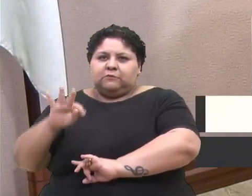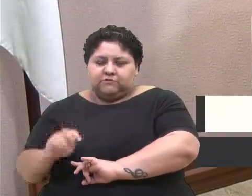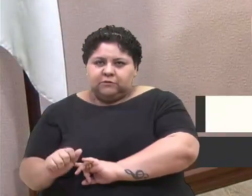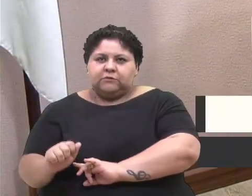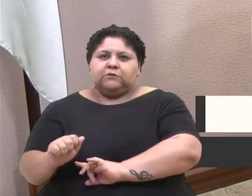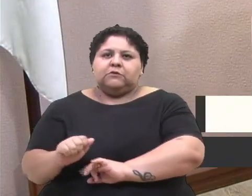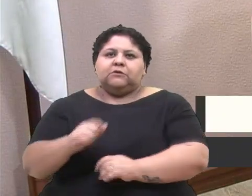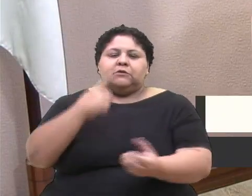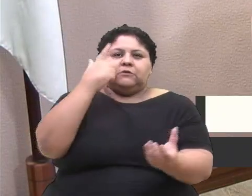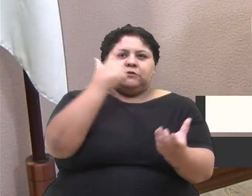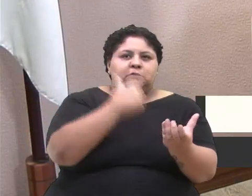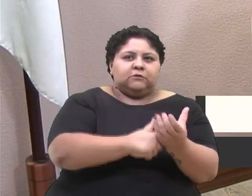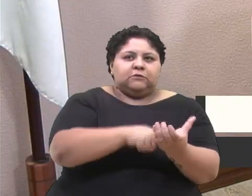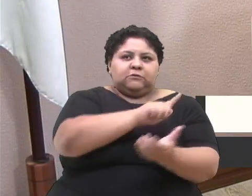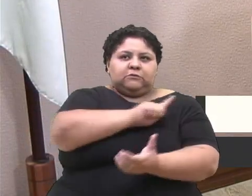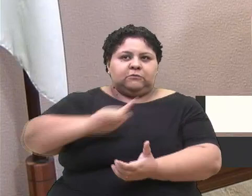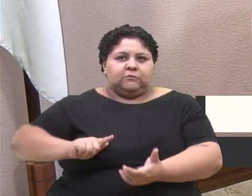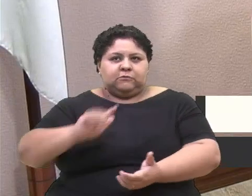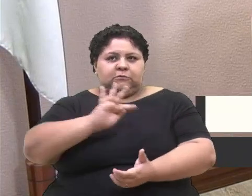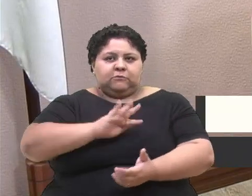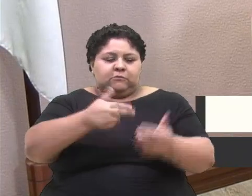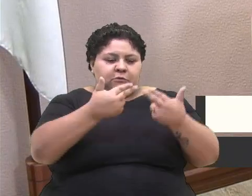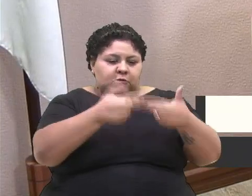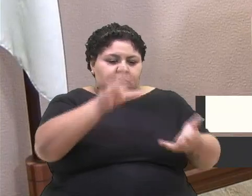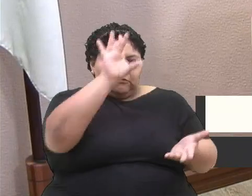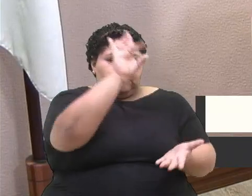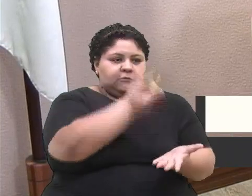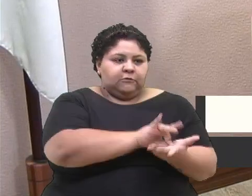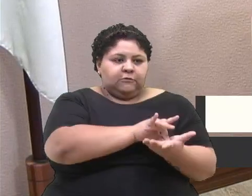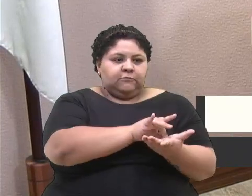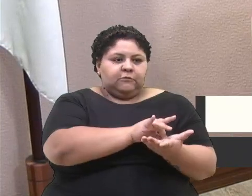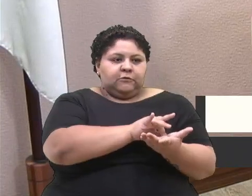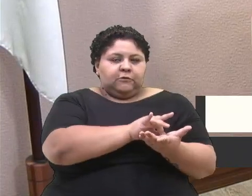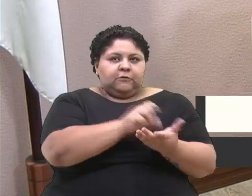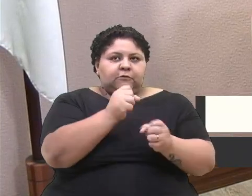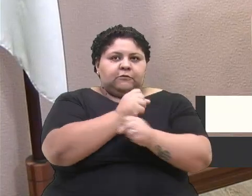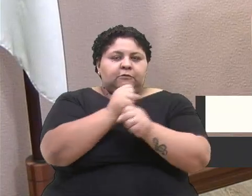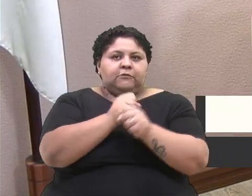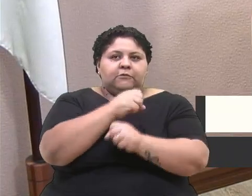federal, aconteceu a inauguração oficial no ano de